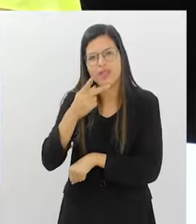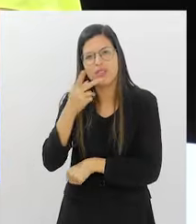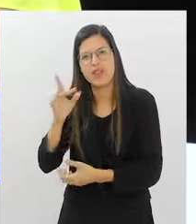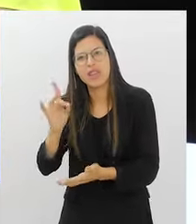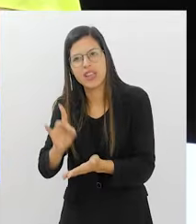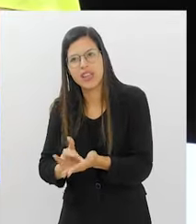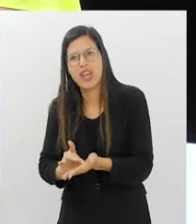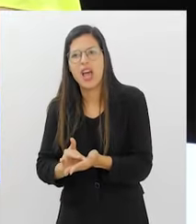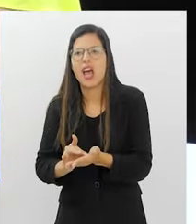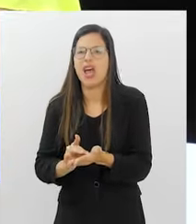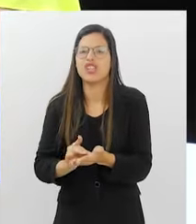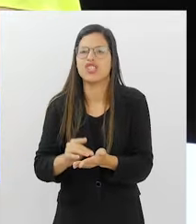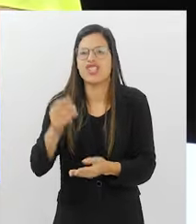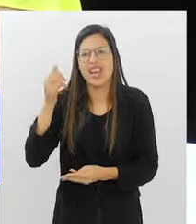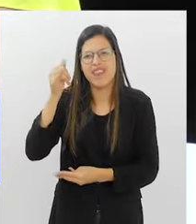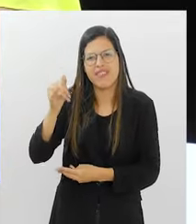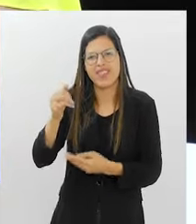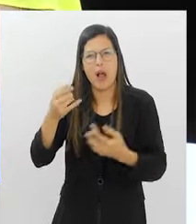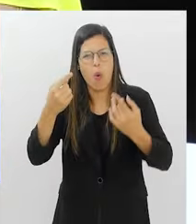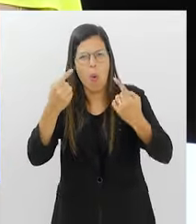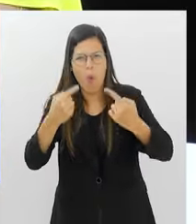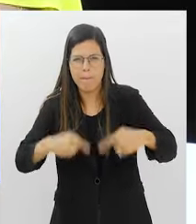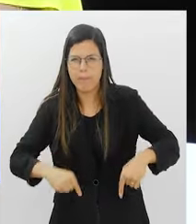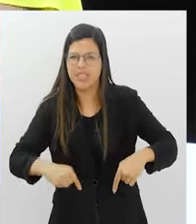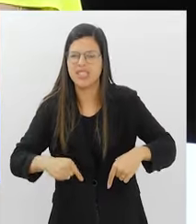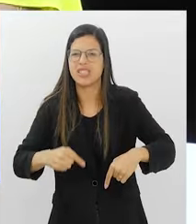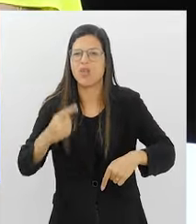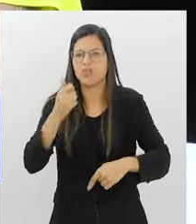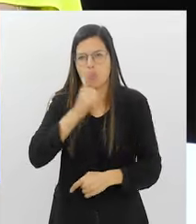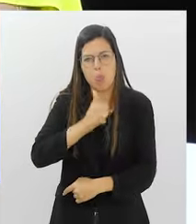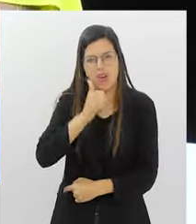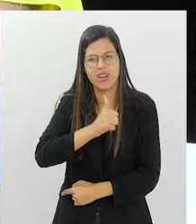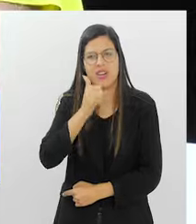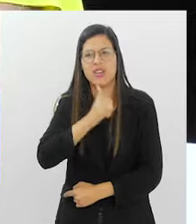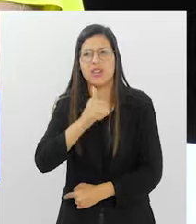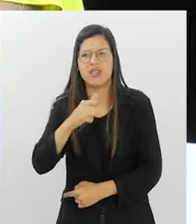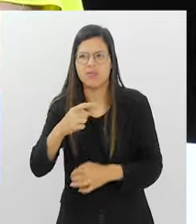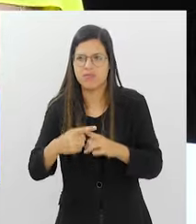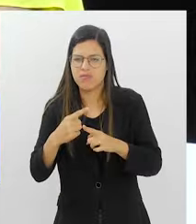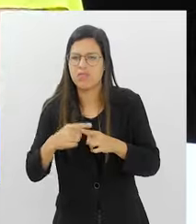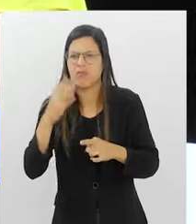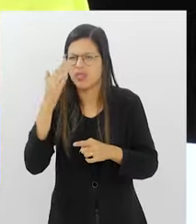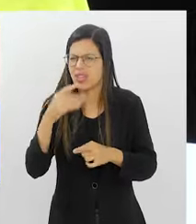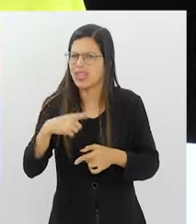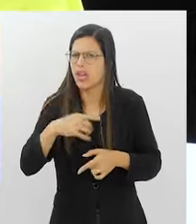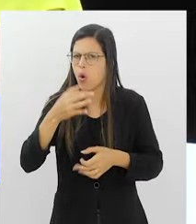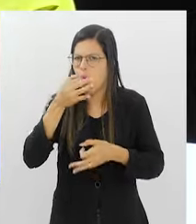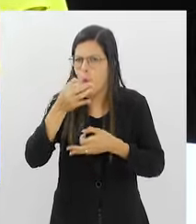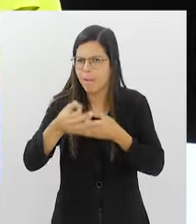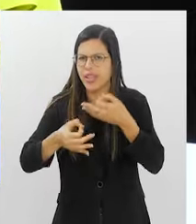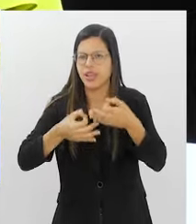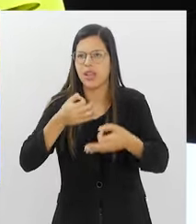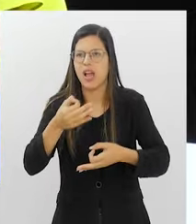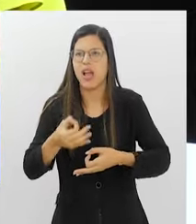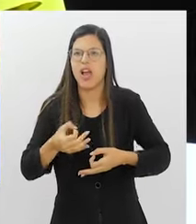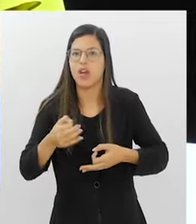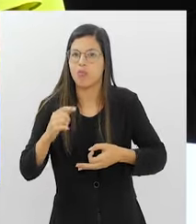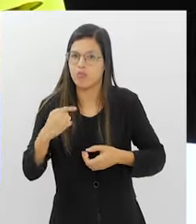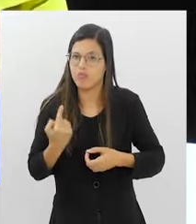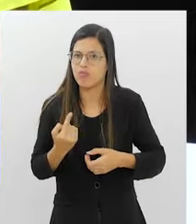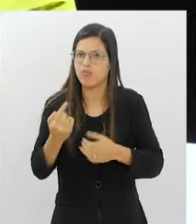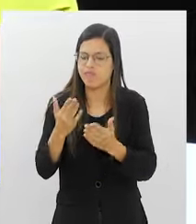fazer fazer rivalidade feminina e não sei que Porque sempre tem os comentários sempre tem essas coisas nessa vamos